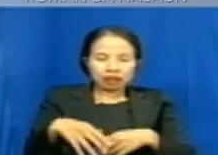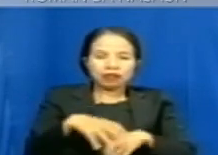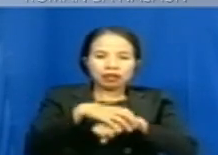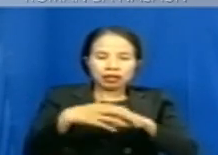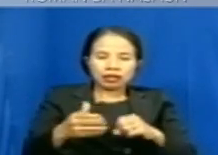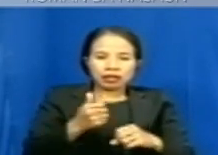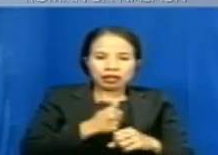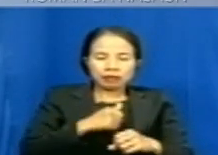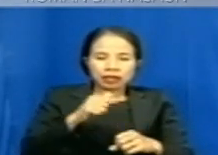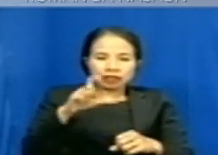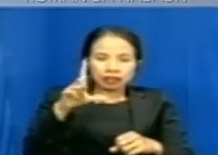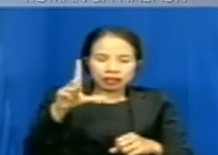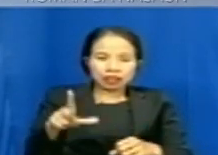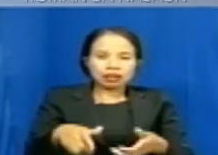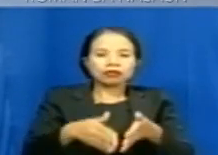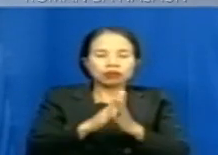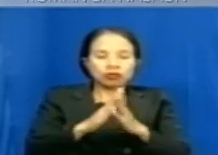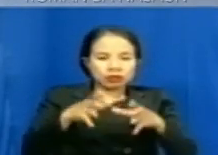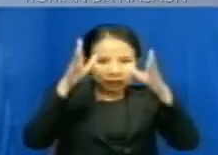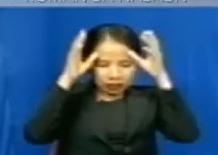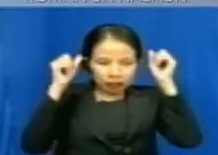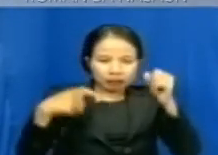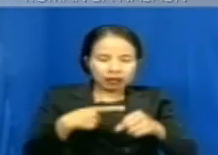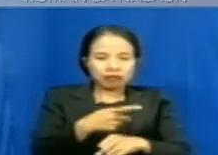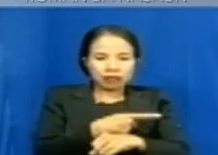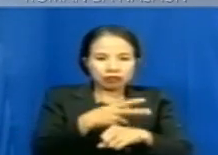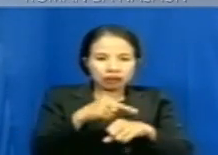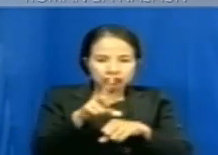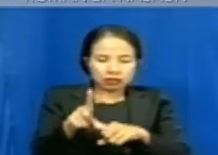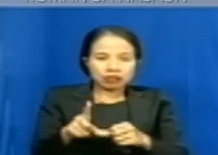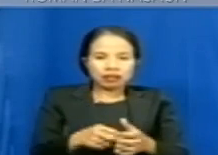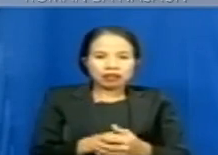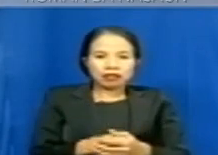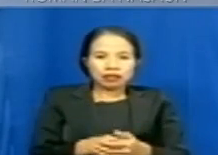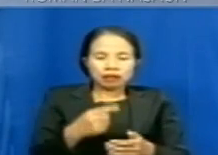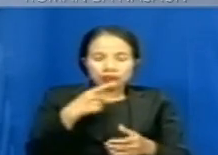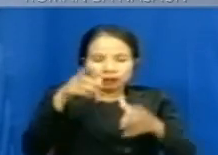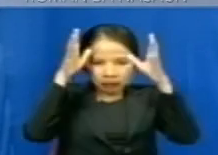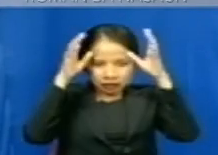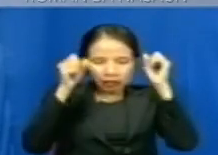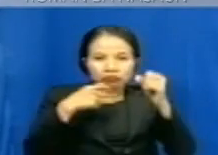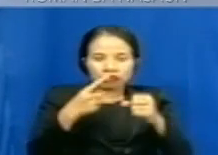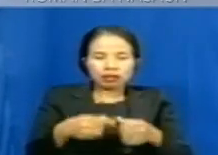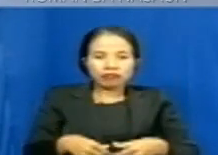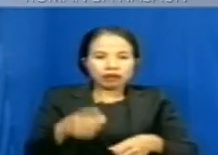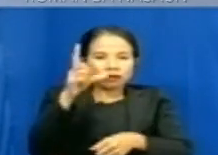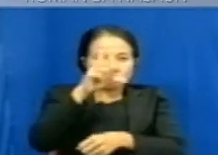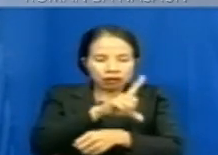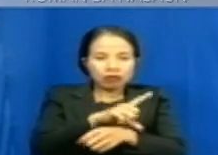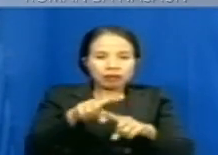ao presidente do Parlamento Nacional para qual é o SIRA. Mas o presidente até Tecatacau dirige o órgão Toma, mas a